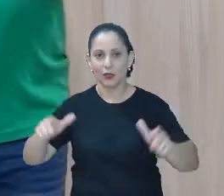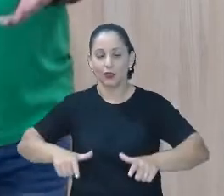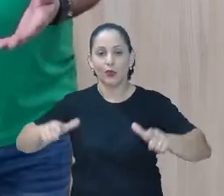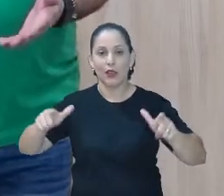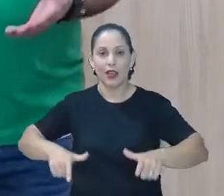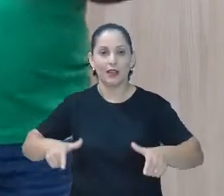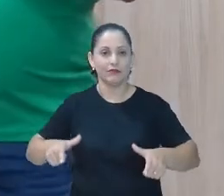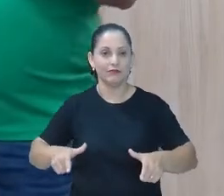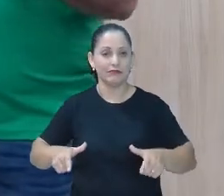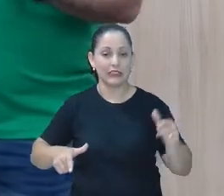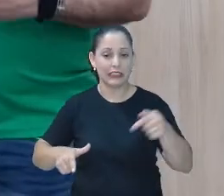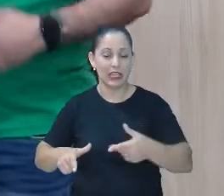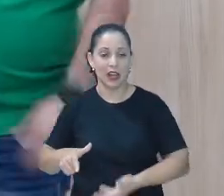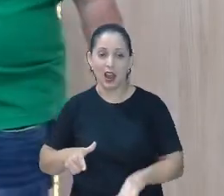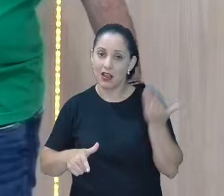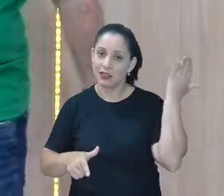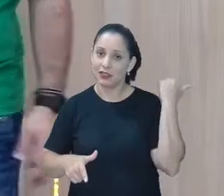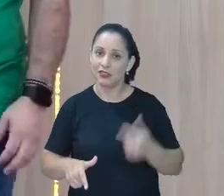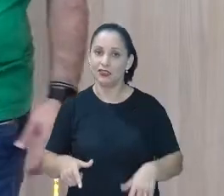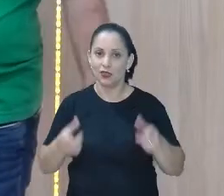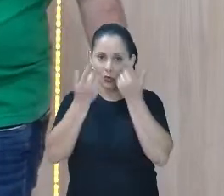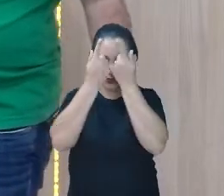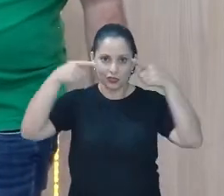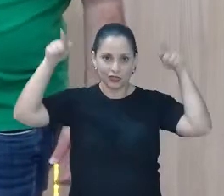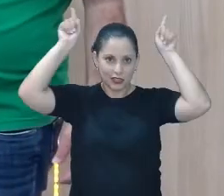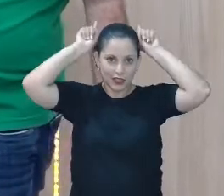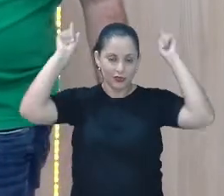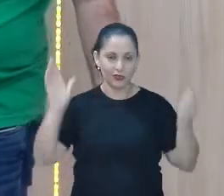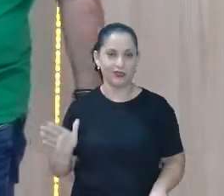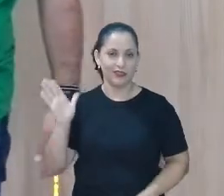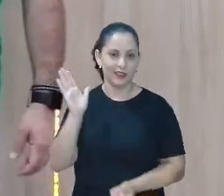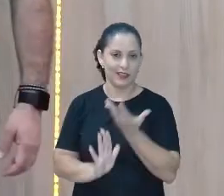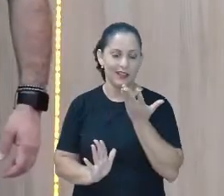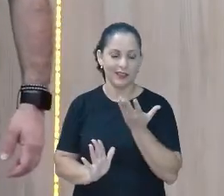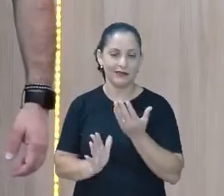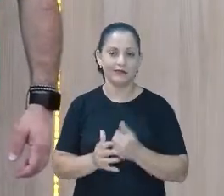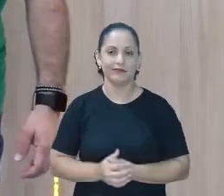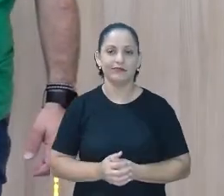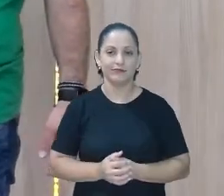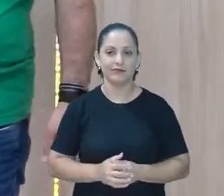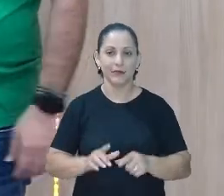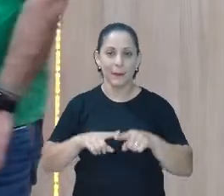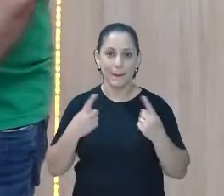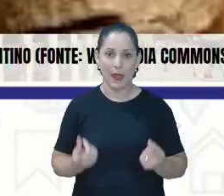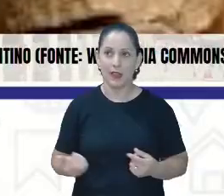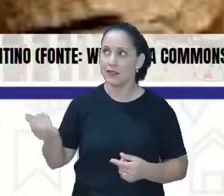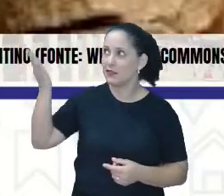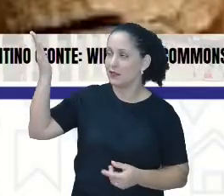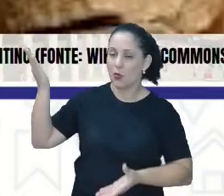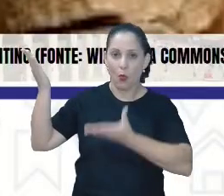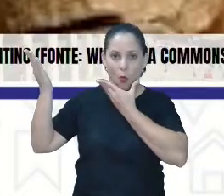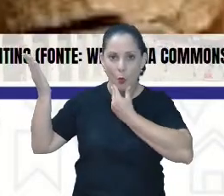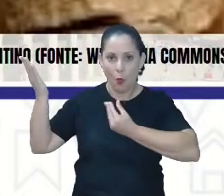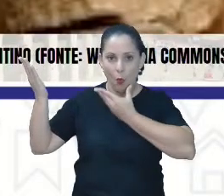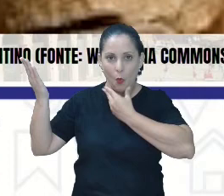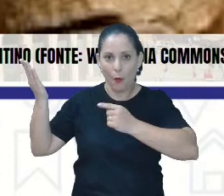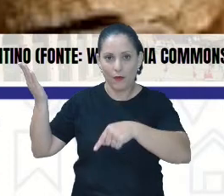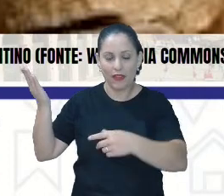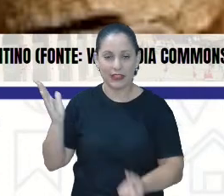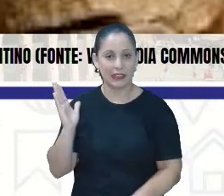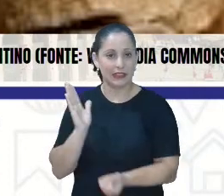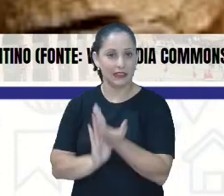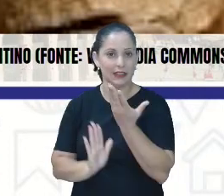fundada pelos gregos. Então, Constantino ele vai colocar como segunda capital